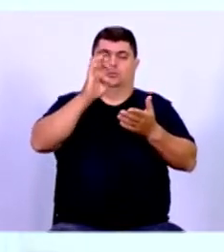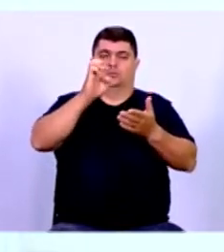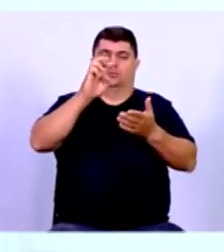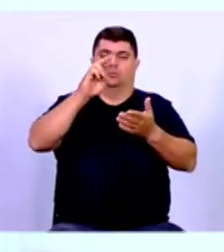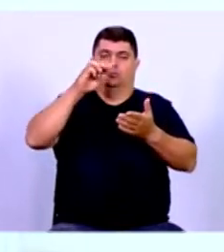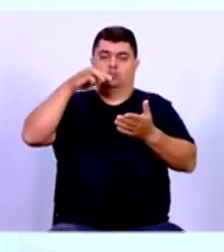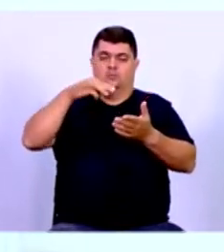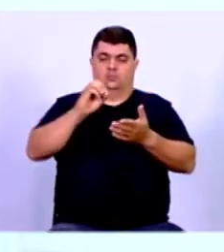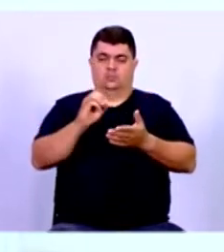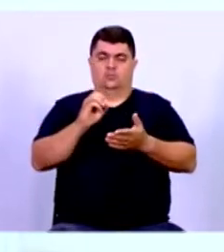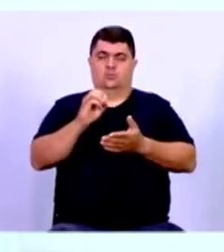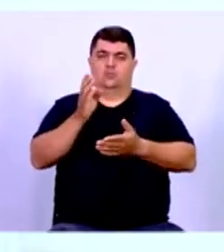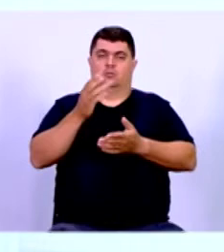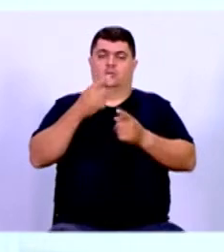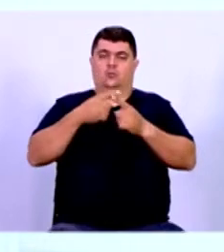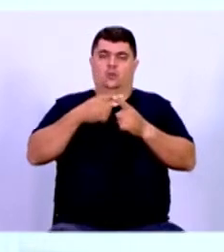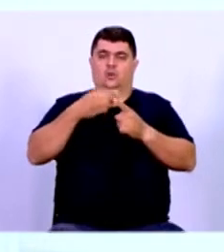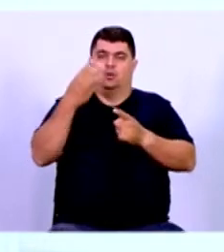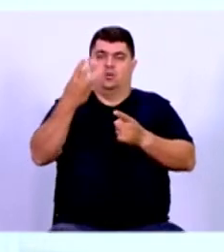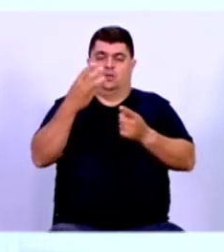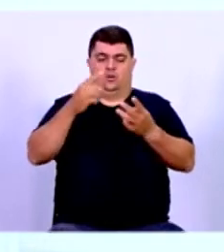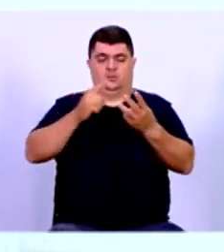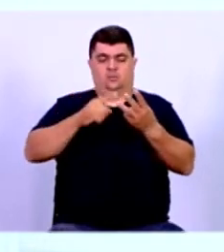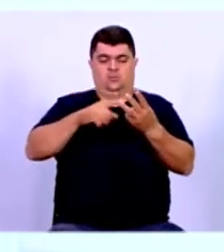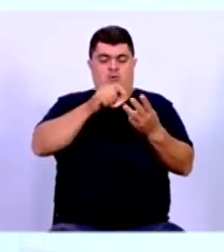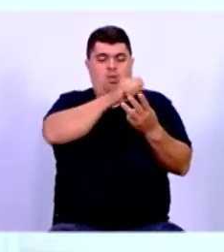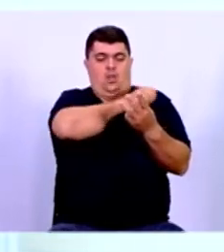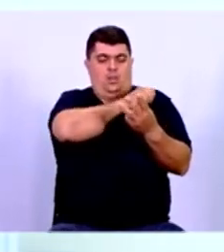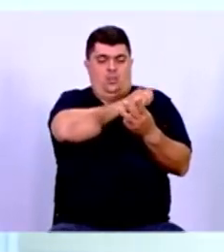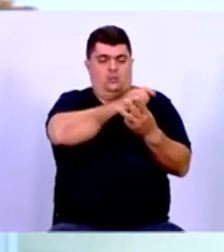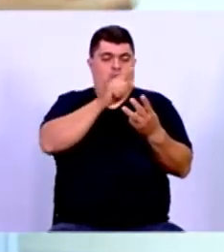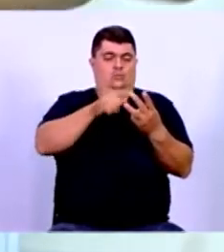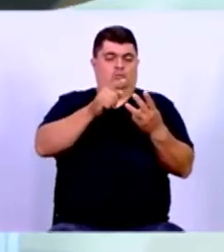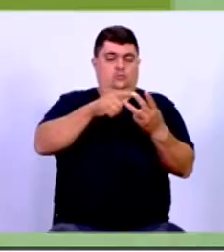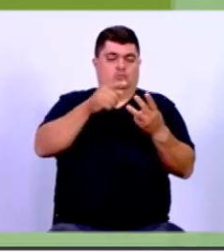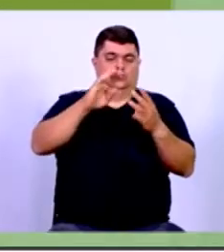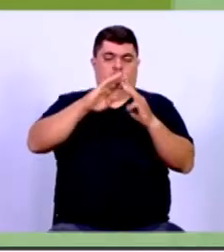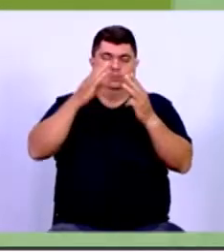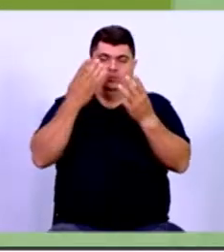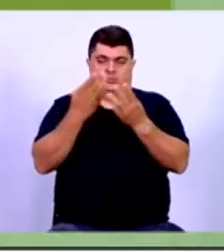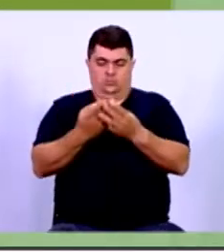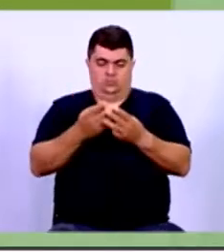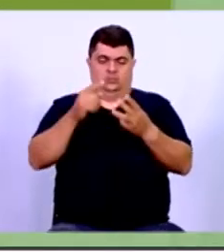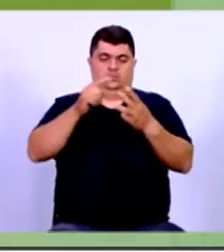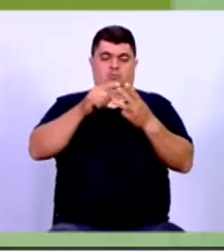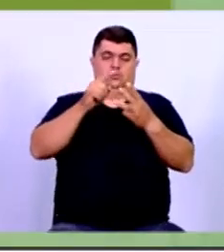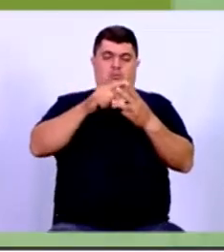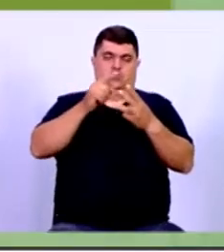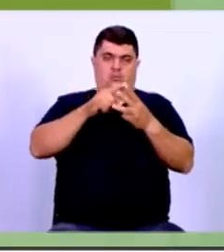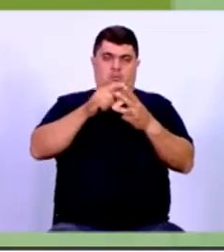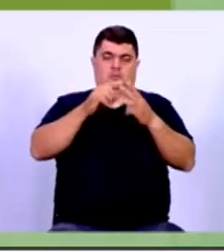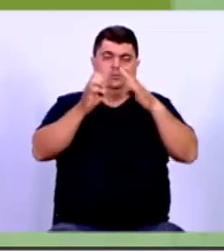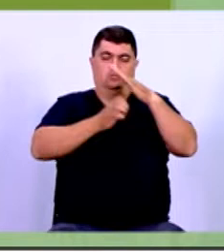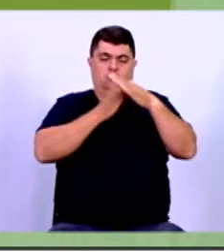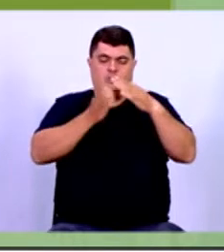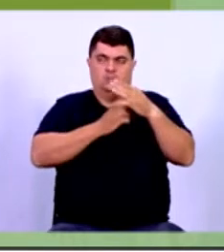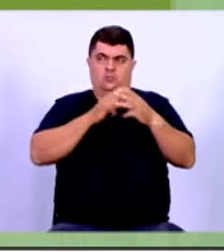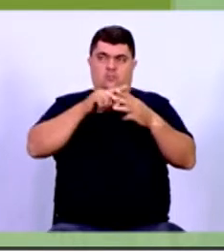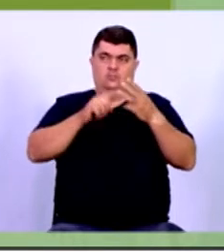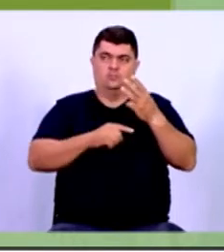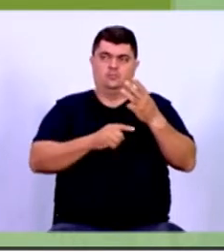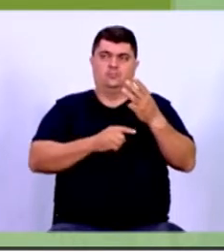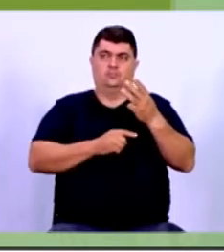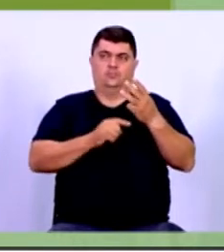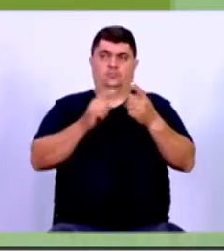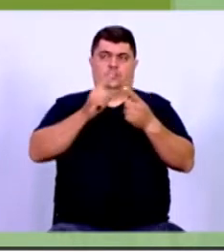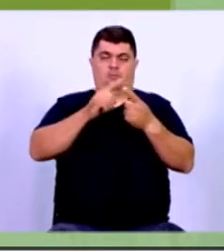é chamado de tripartite porque envolve basicamente 3 agentes. A instituição de ensino, enquanto instituição que vai